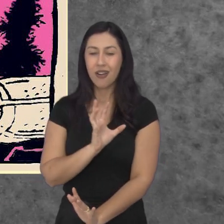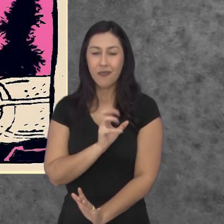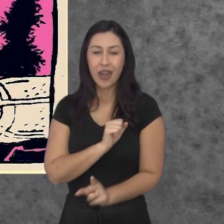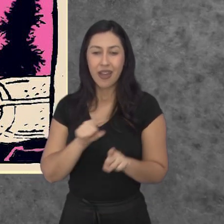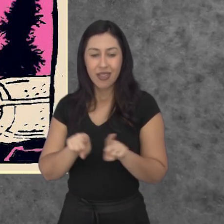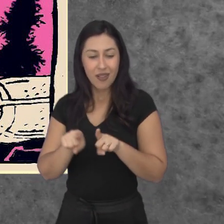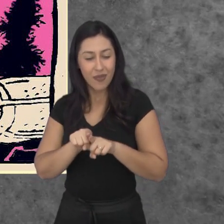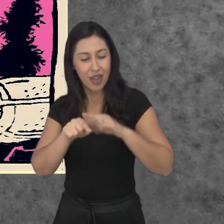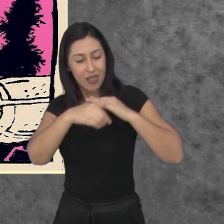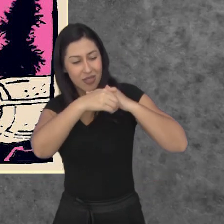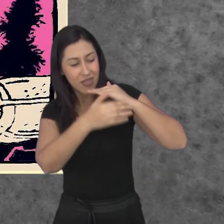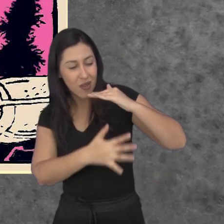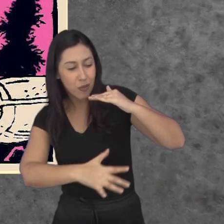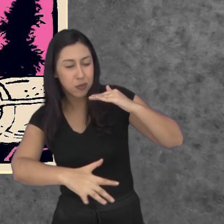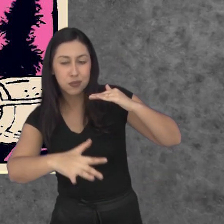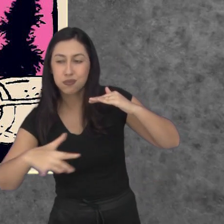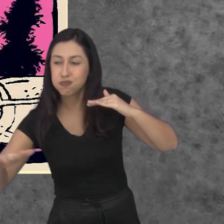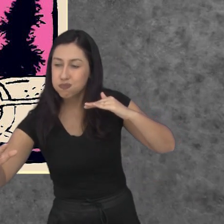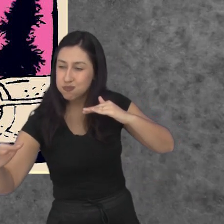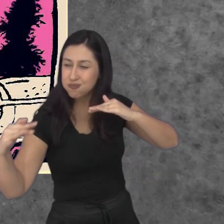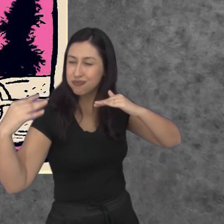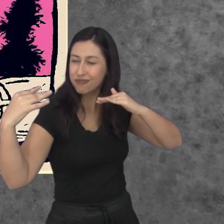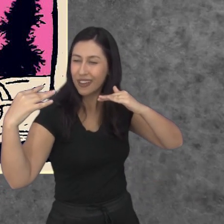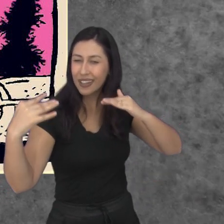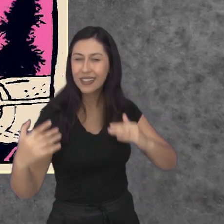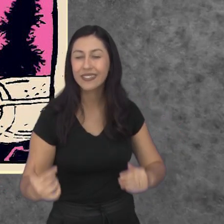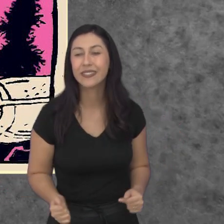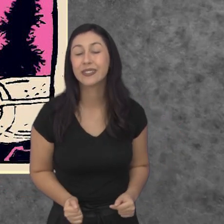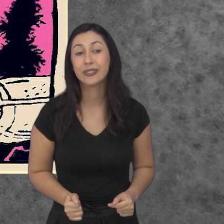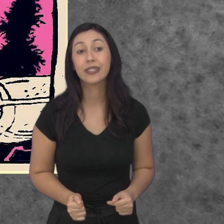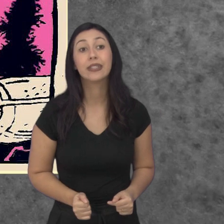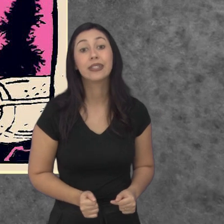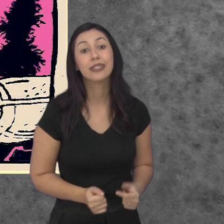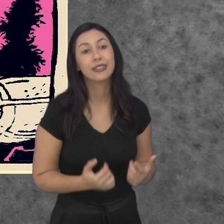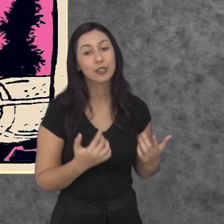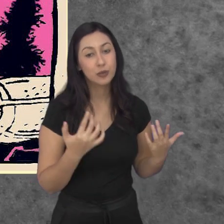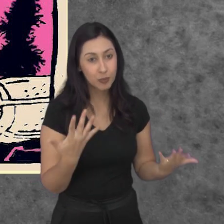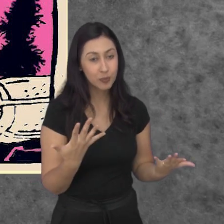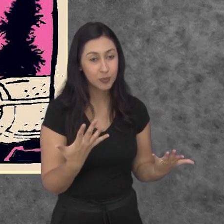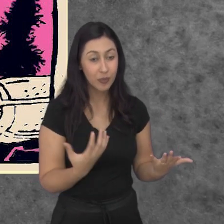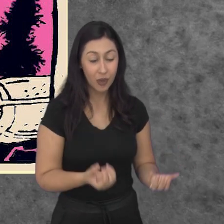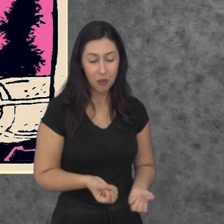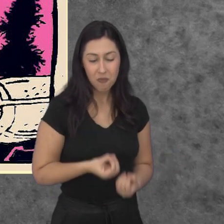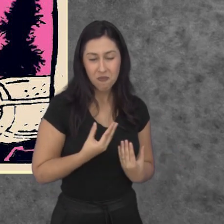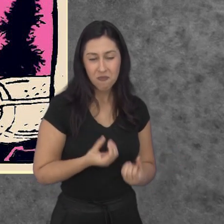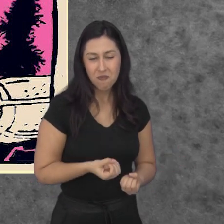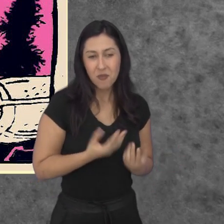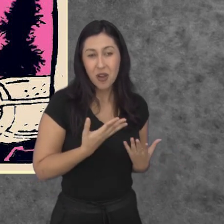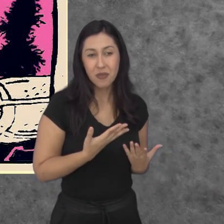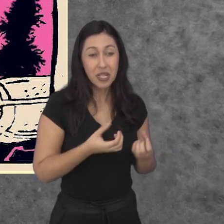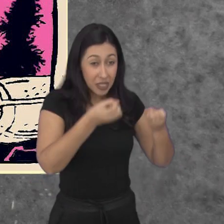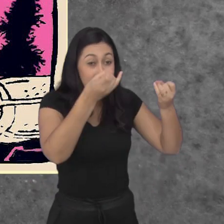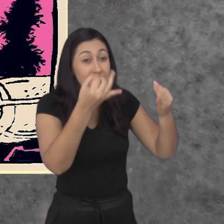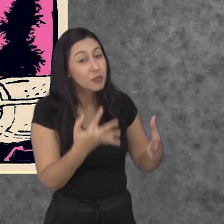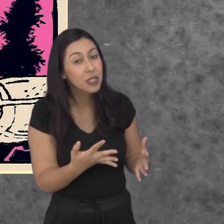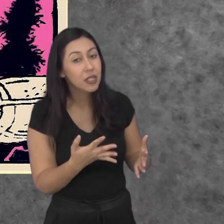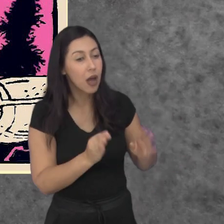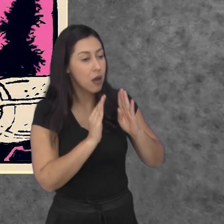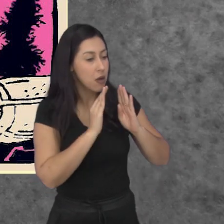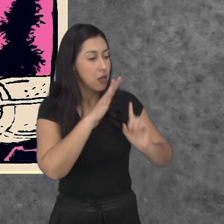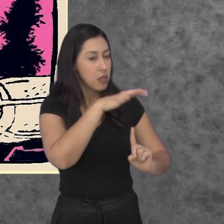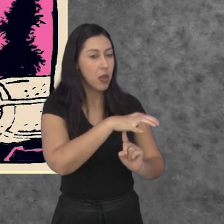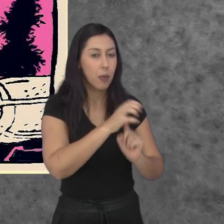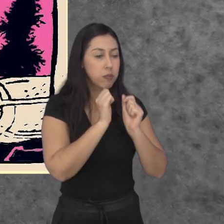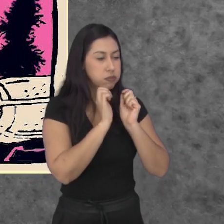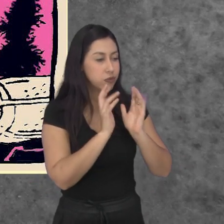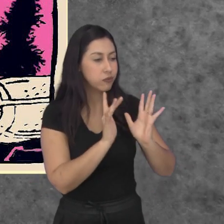do banhado, vos ouvistes. Era a parte de um poema que falava: no Burle Marx eu te